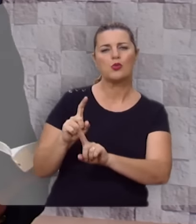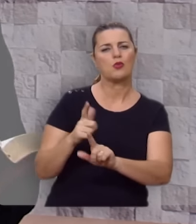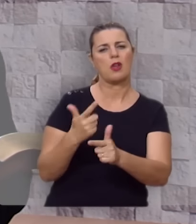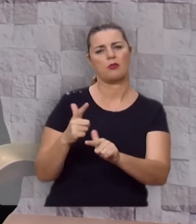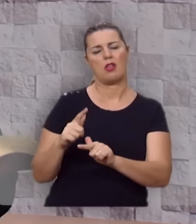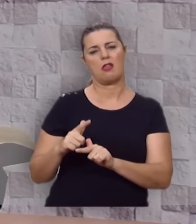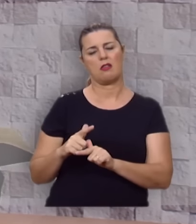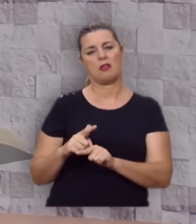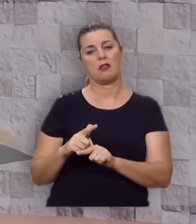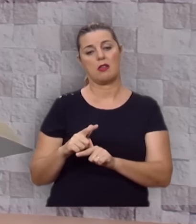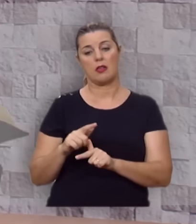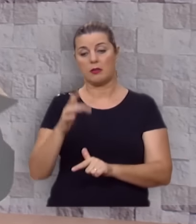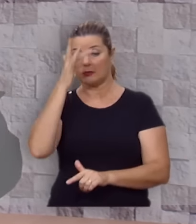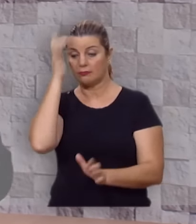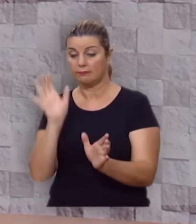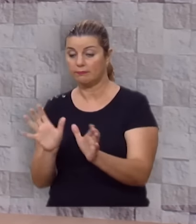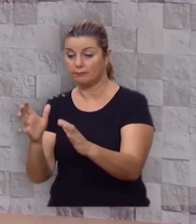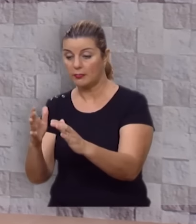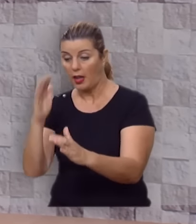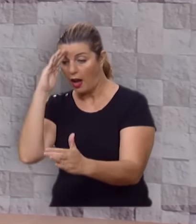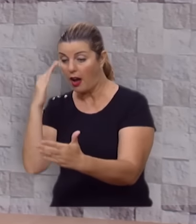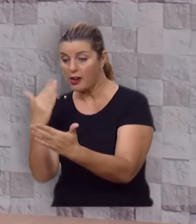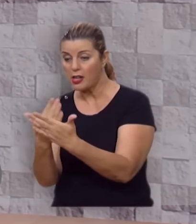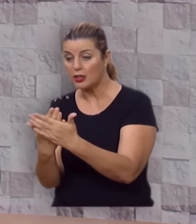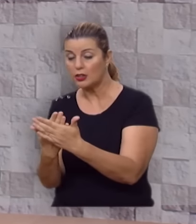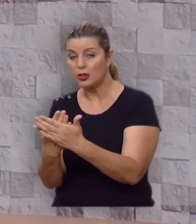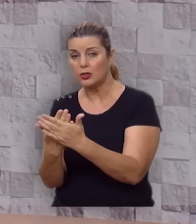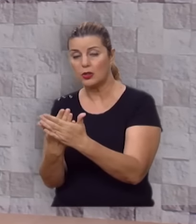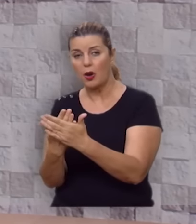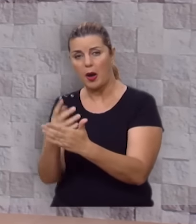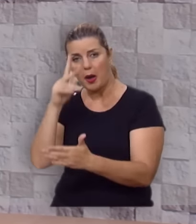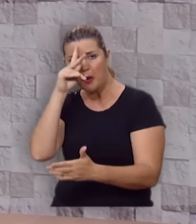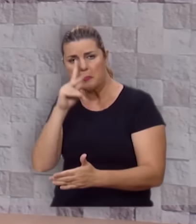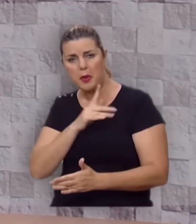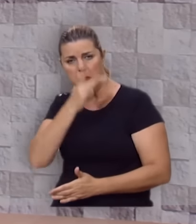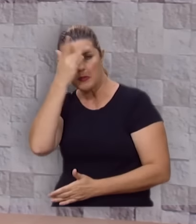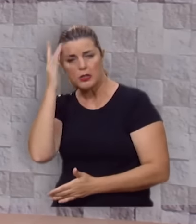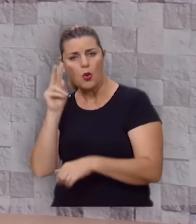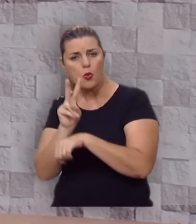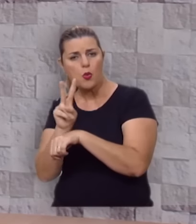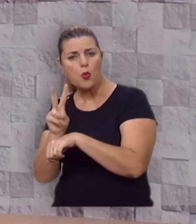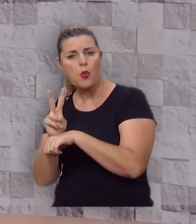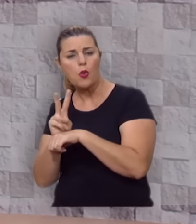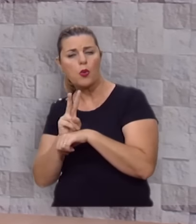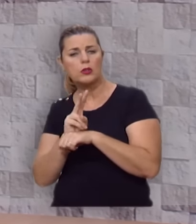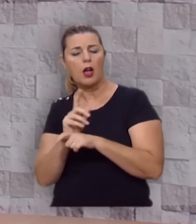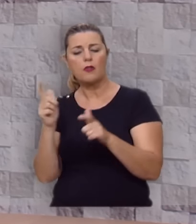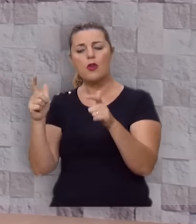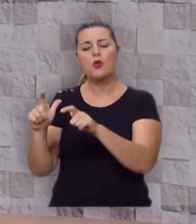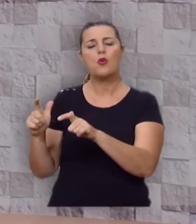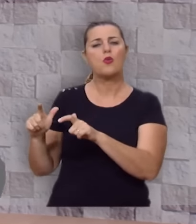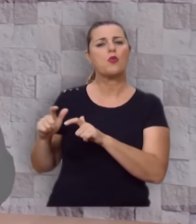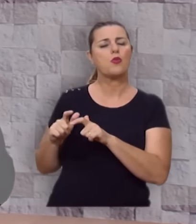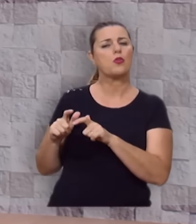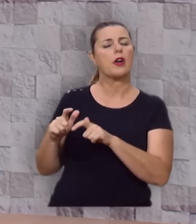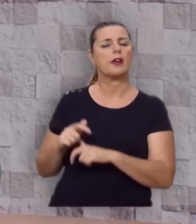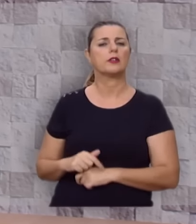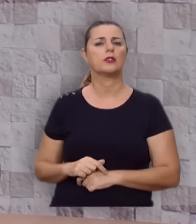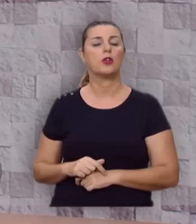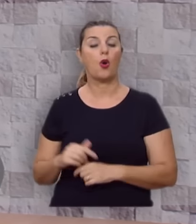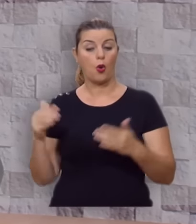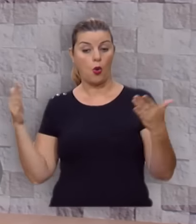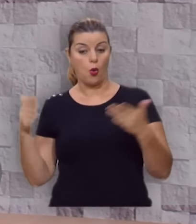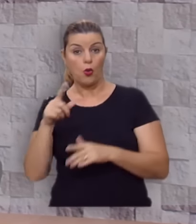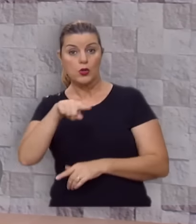que creram e se agregaram a Paulo. Dentre eles, a própria pessoa que cuidava do Areópago, o